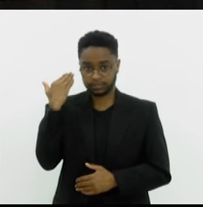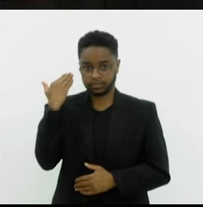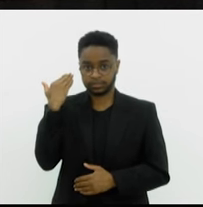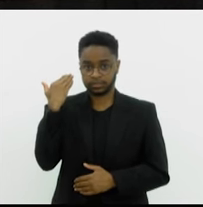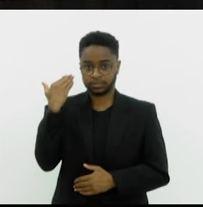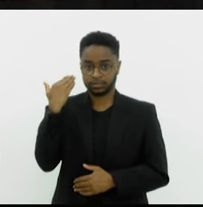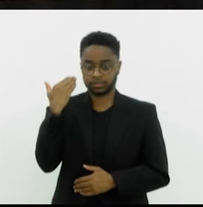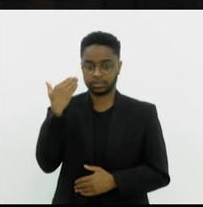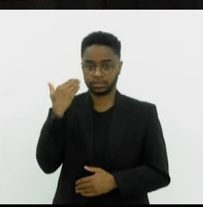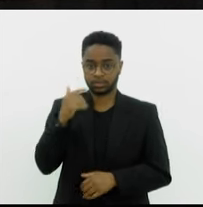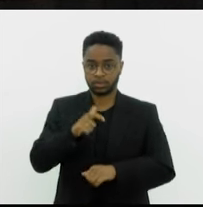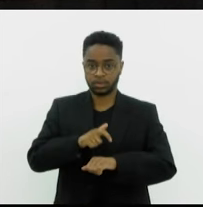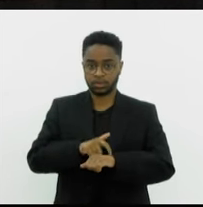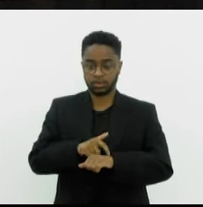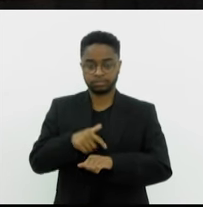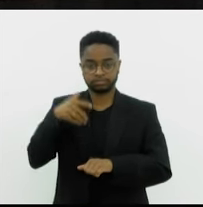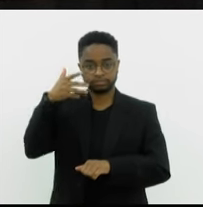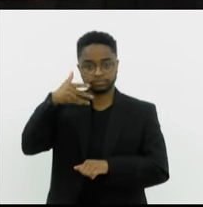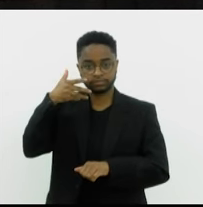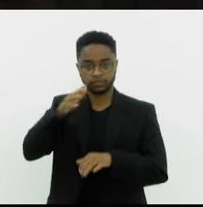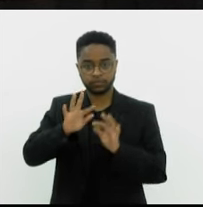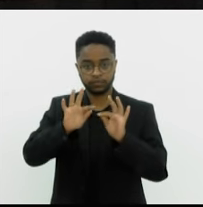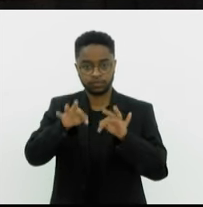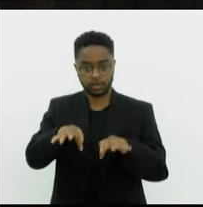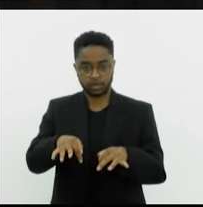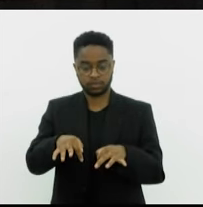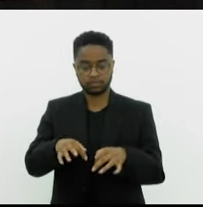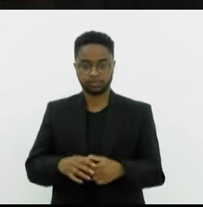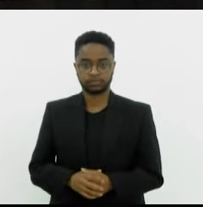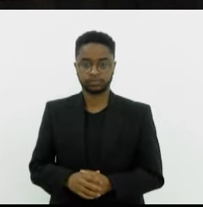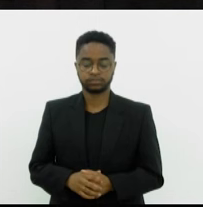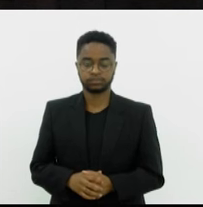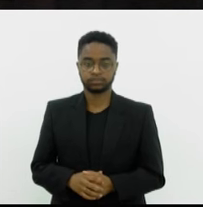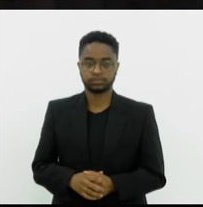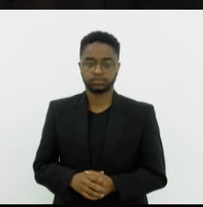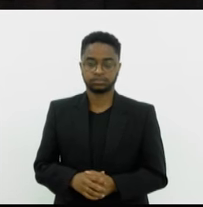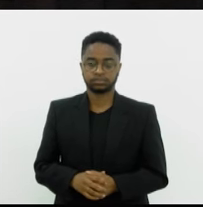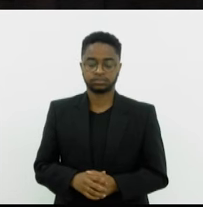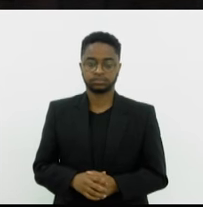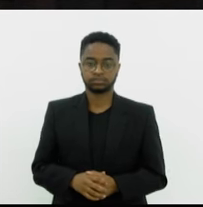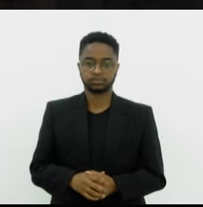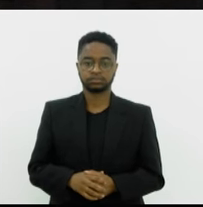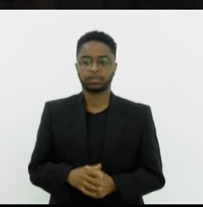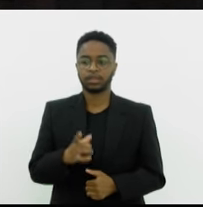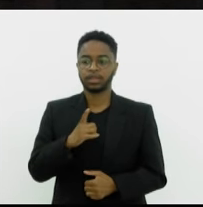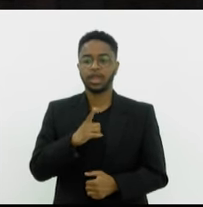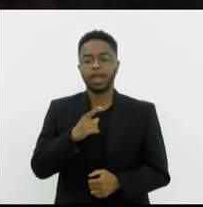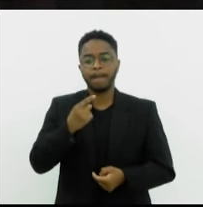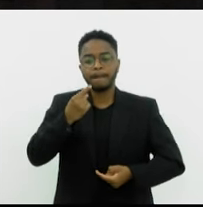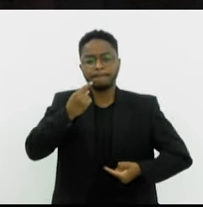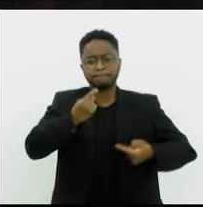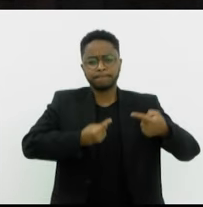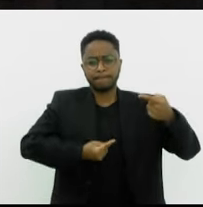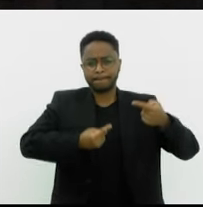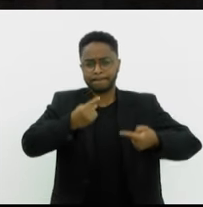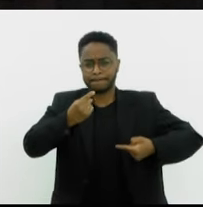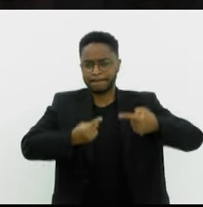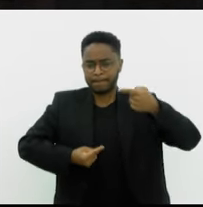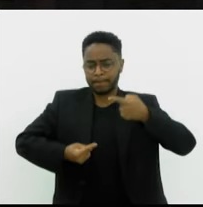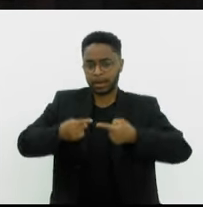no expediente final, travamos aqui uma discussão